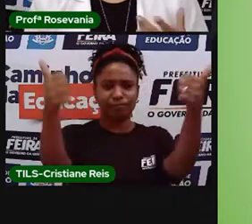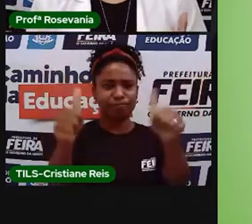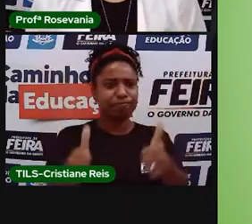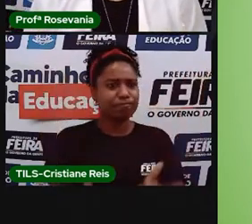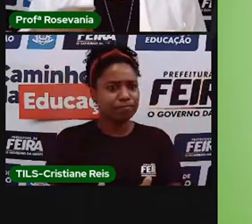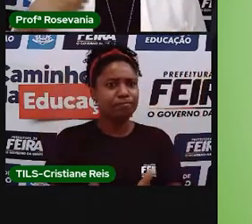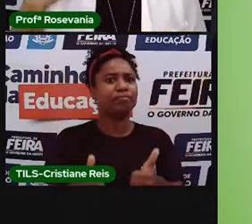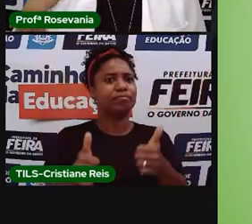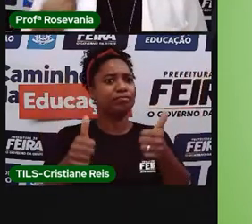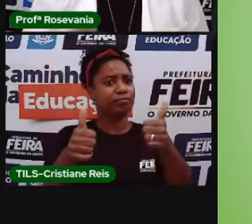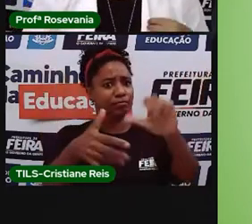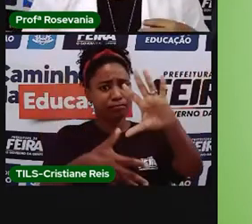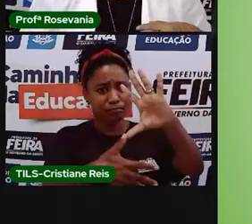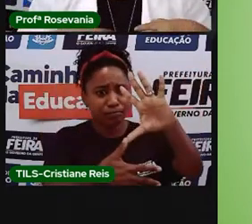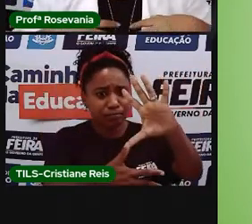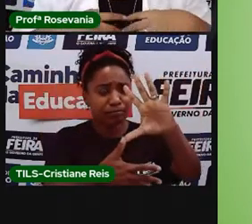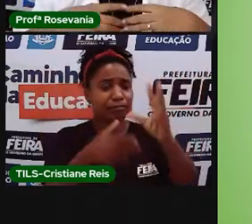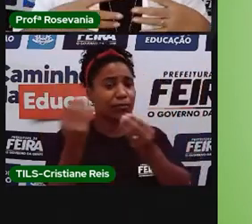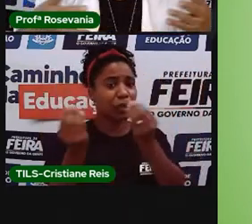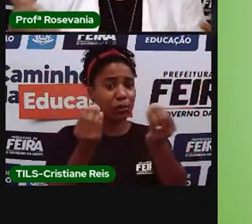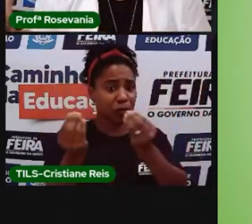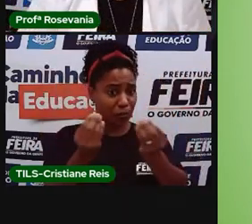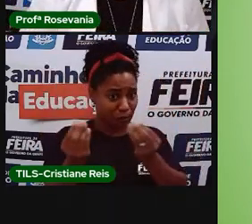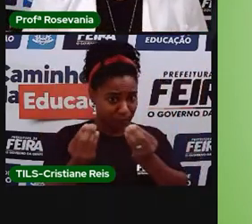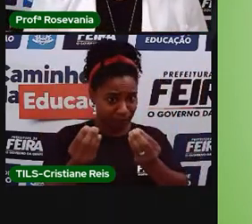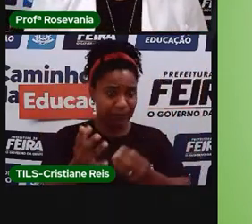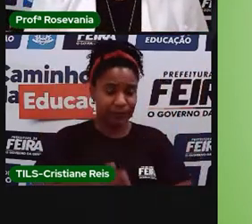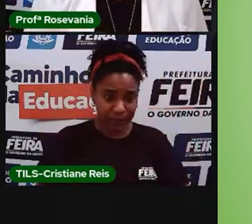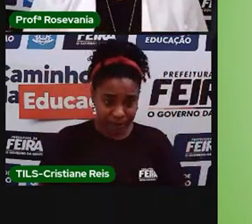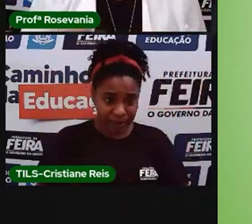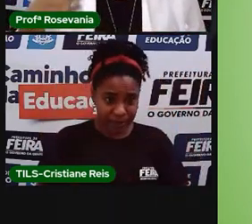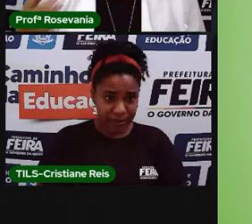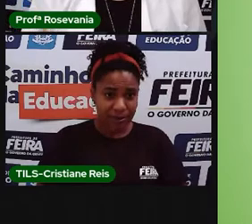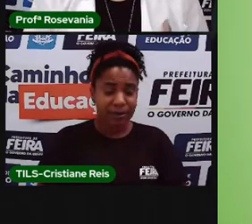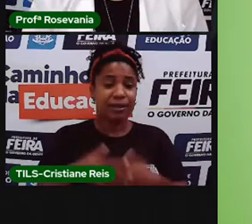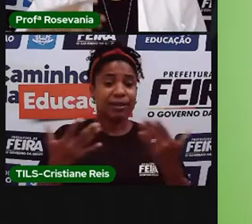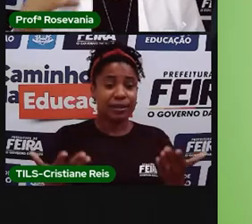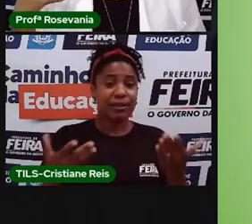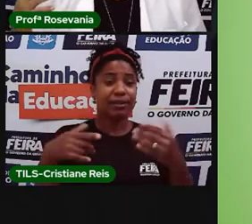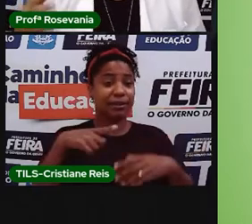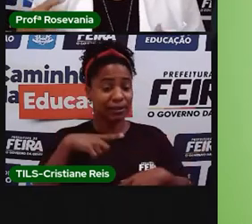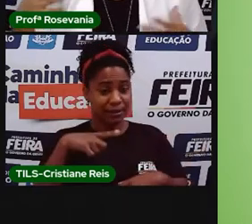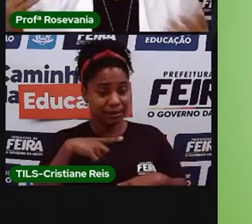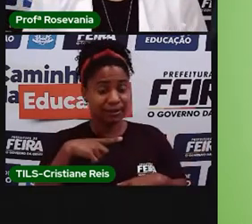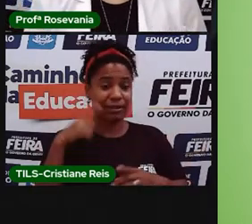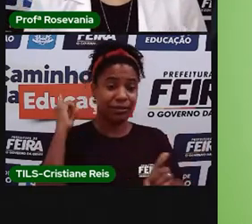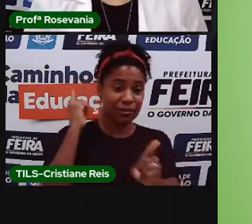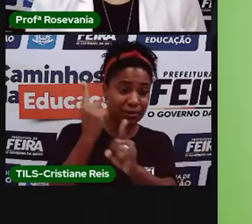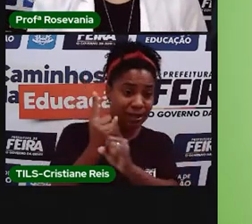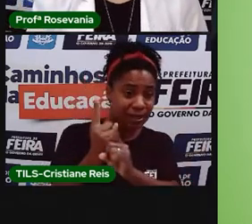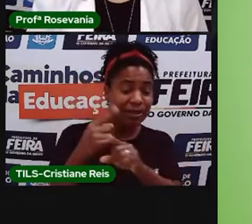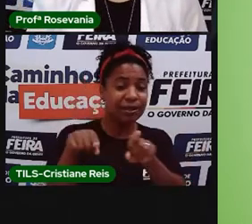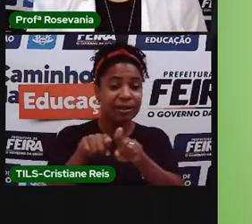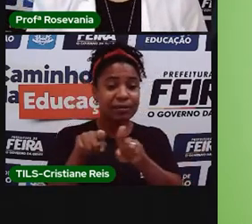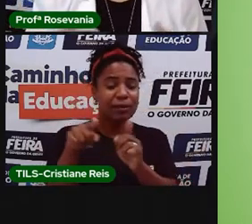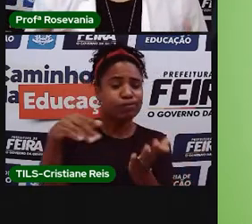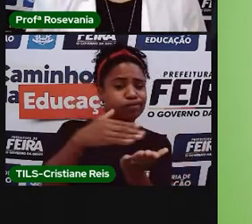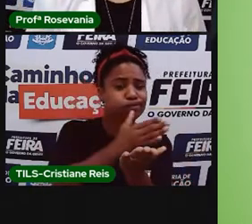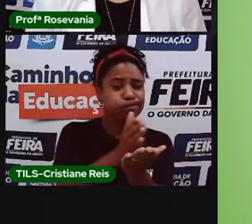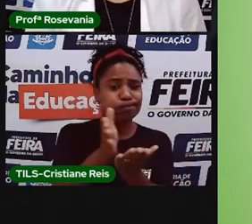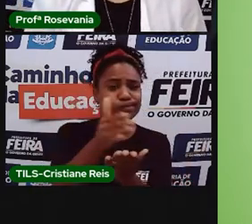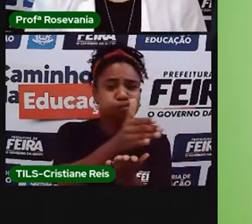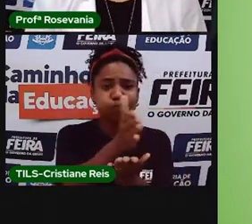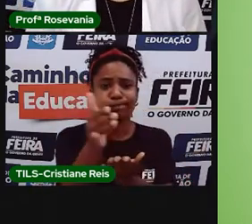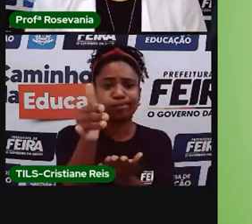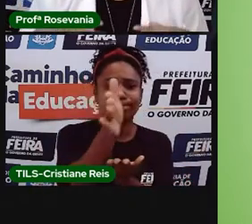se localizar, essa necessidade, né, de se encontrar e até mesmo de marcar os caminhos, a gente observa